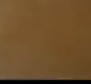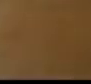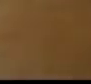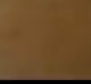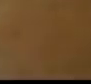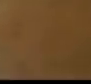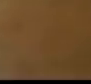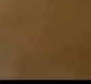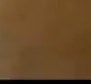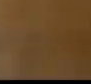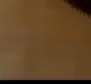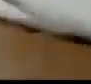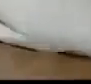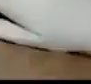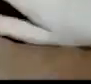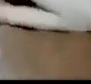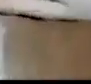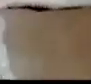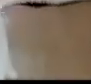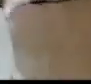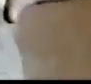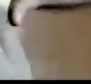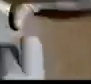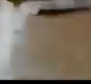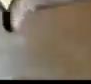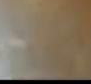seiscentos e quarenta e três,